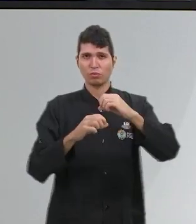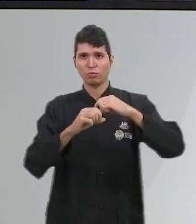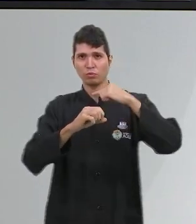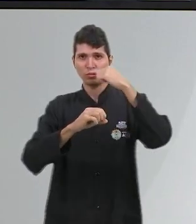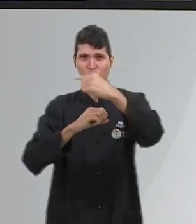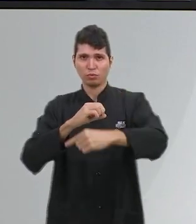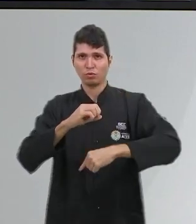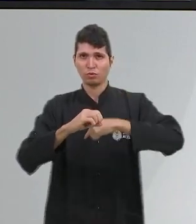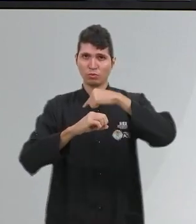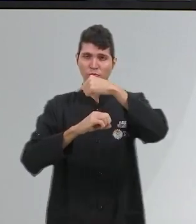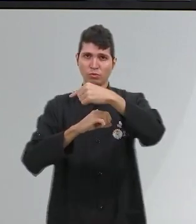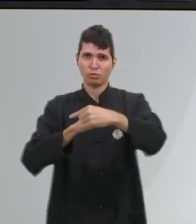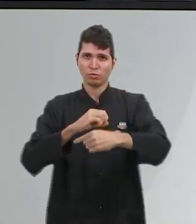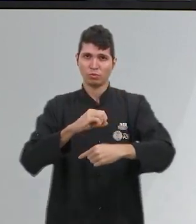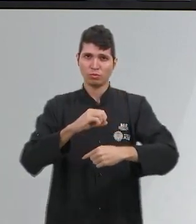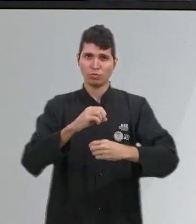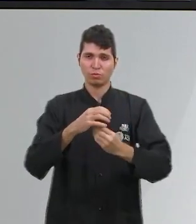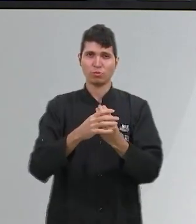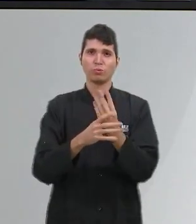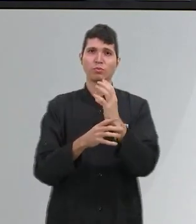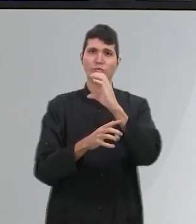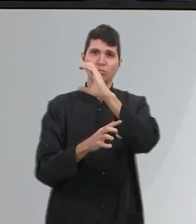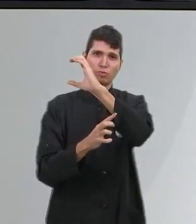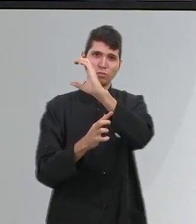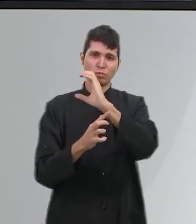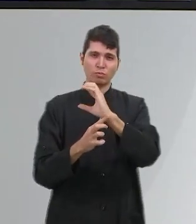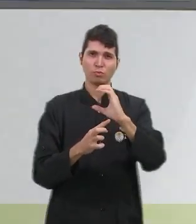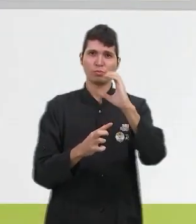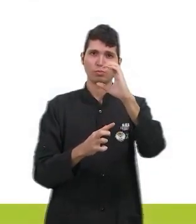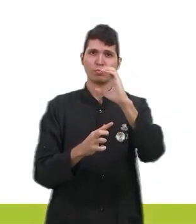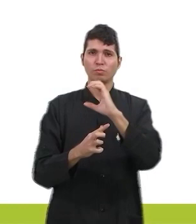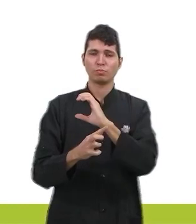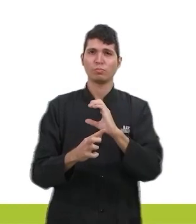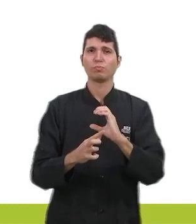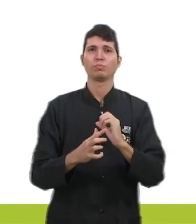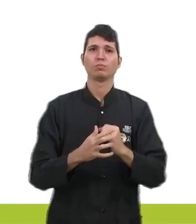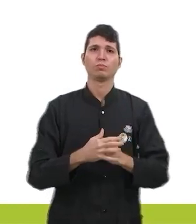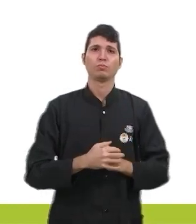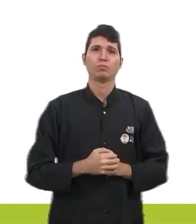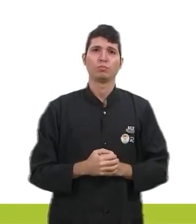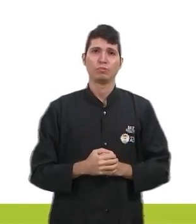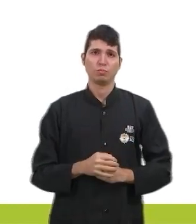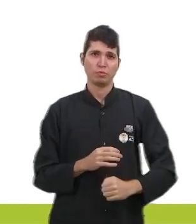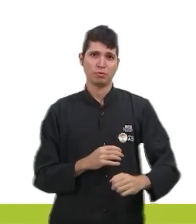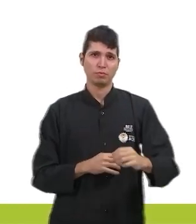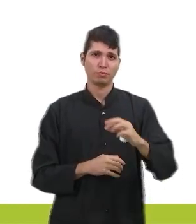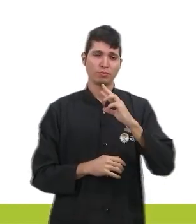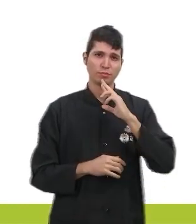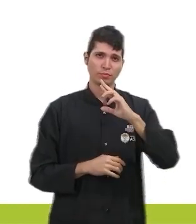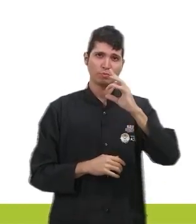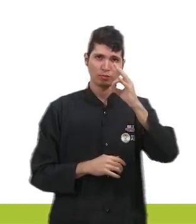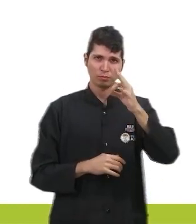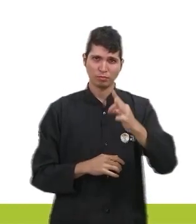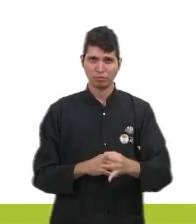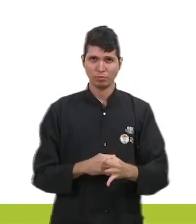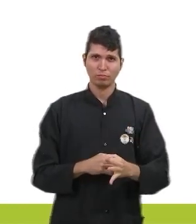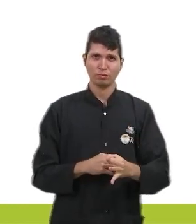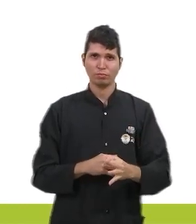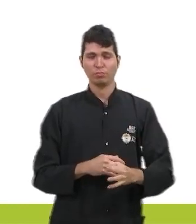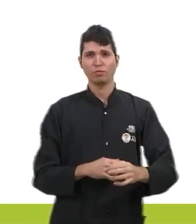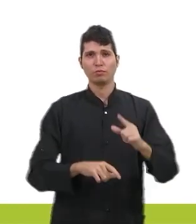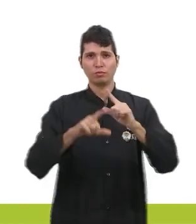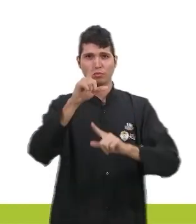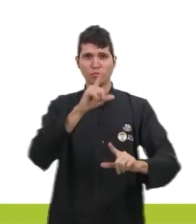formados por carbonos. Então, encontramos aí a alternativa correta, a alternativa